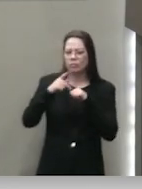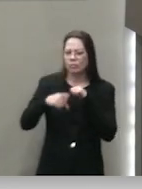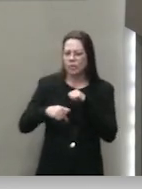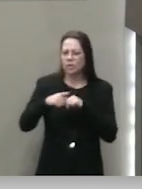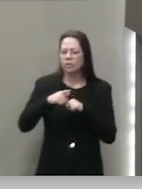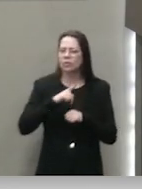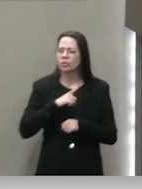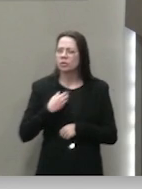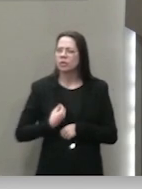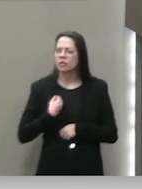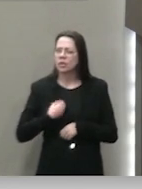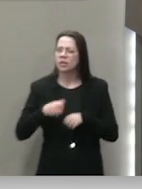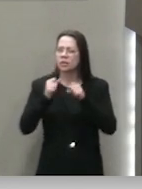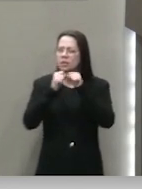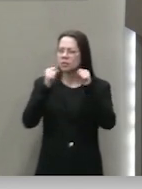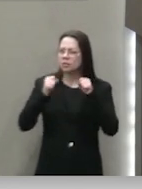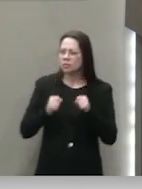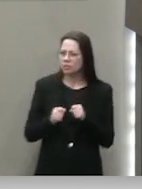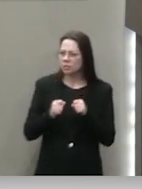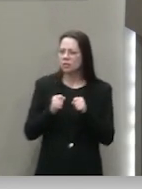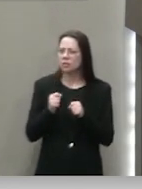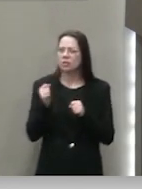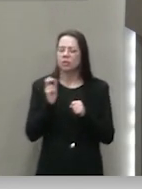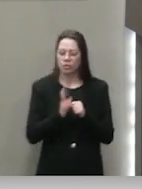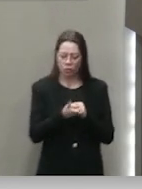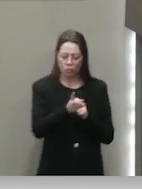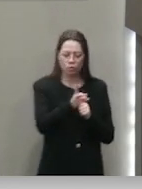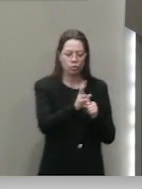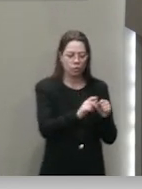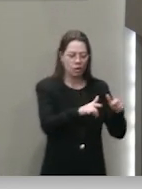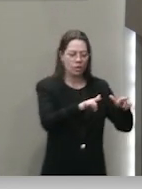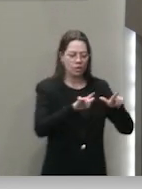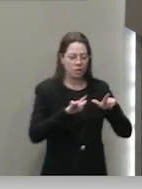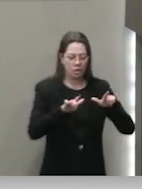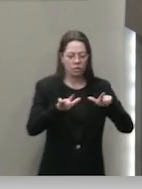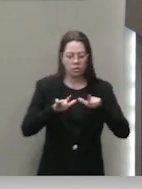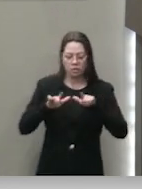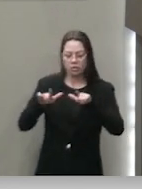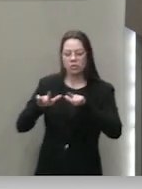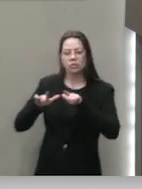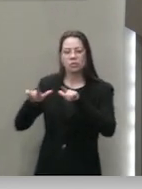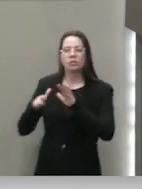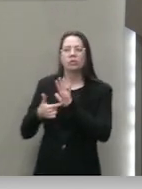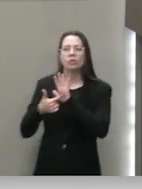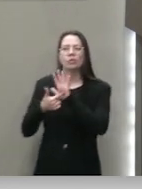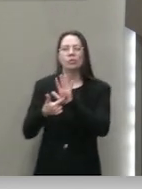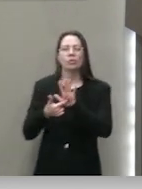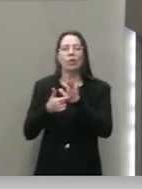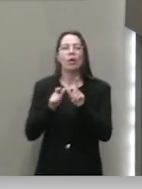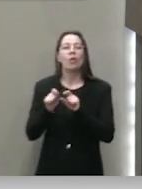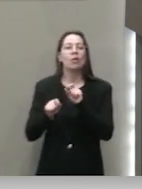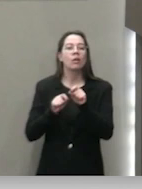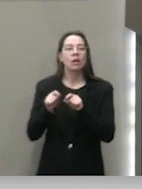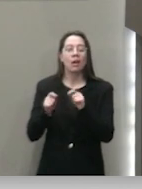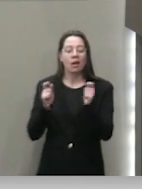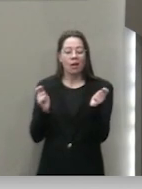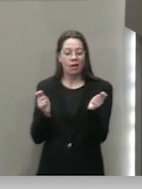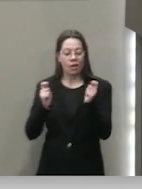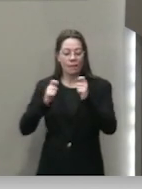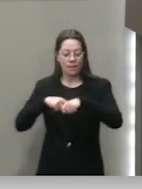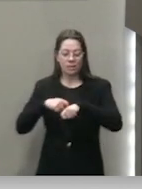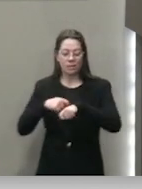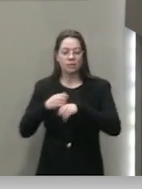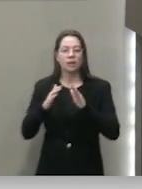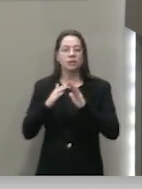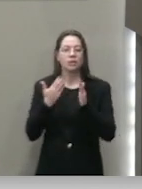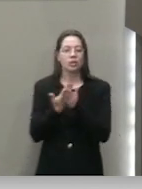estão sistematicamente adoecendo e colocando atestado. Isso coloca em xeque a capacidade da rede das escolas trabalharem e